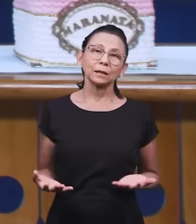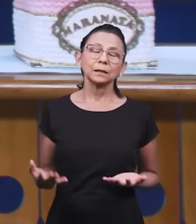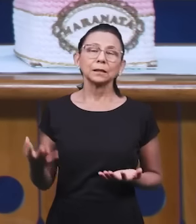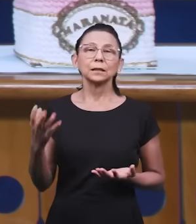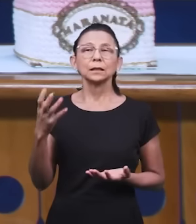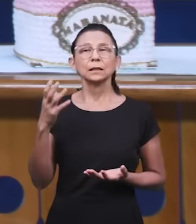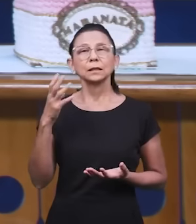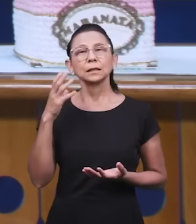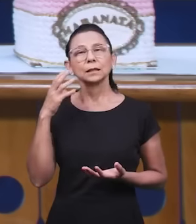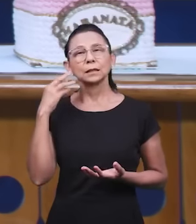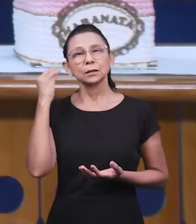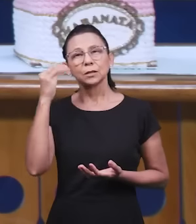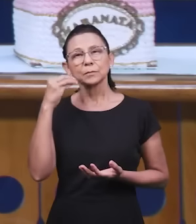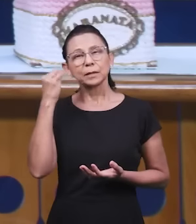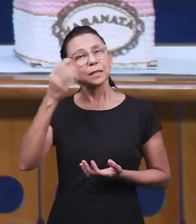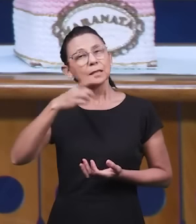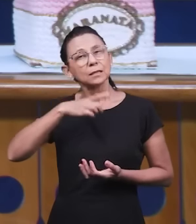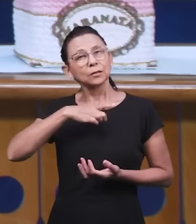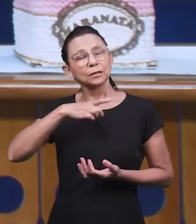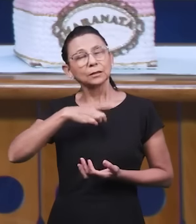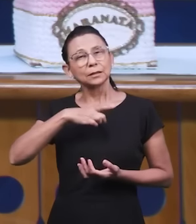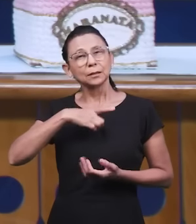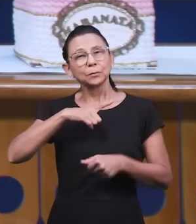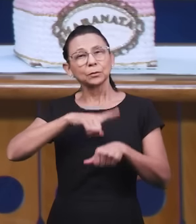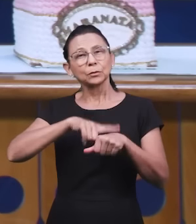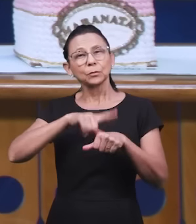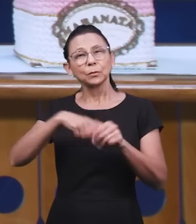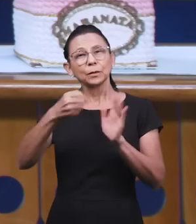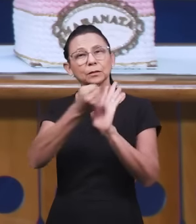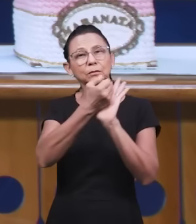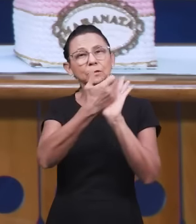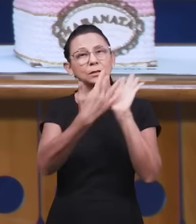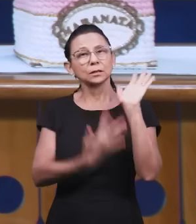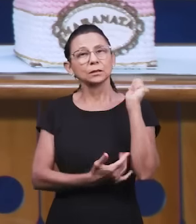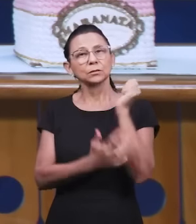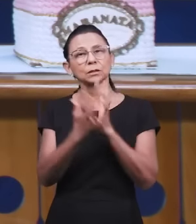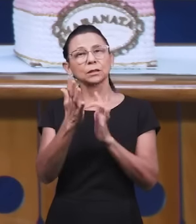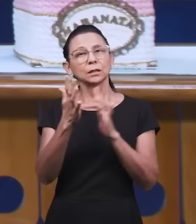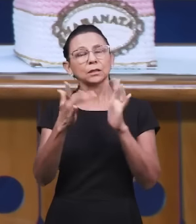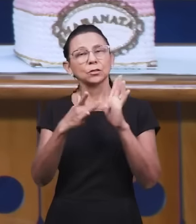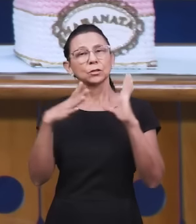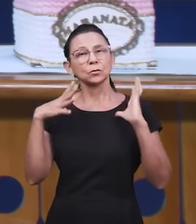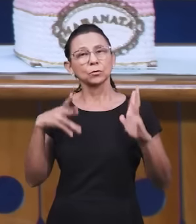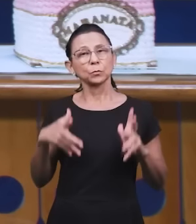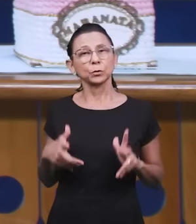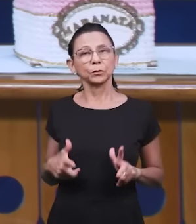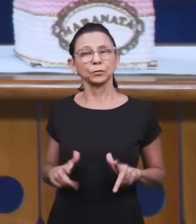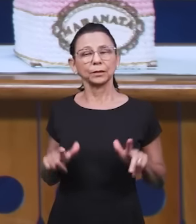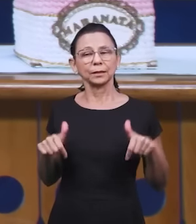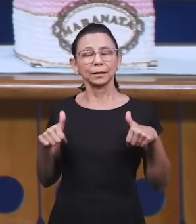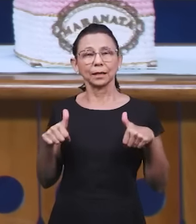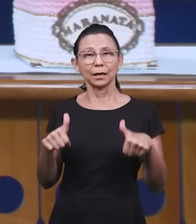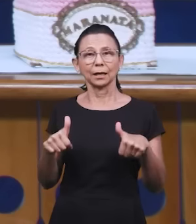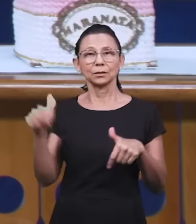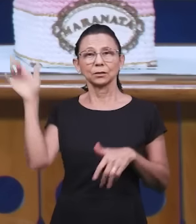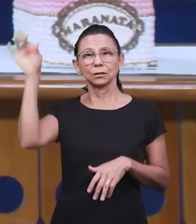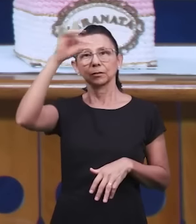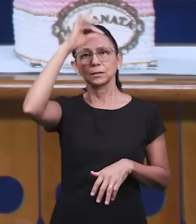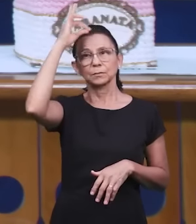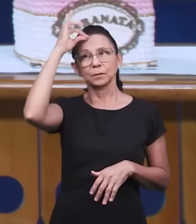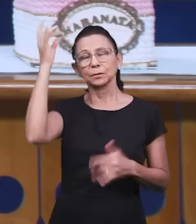da experiência do derramar, de sermos revestidos pelo sangue de Jesus, pela operação do Teu Espírito, é que